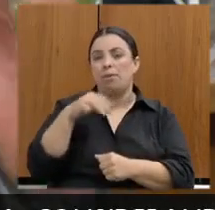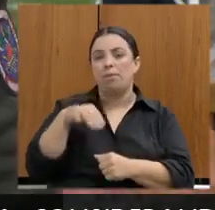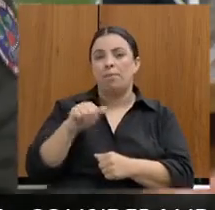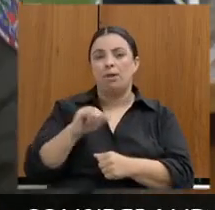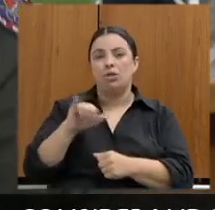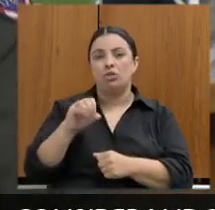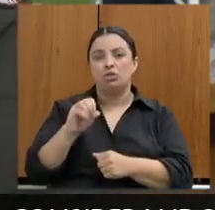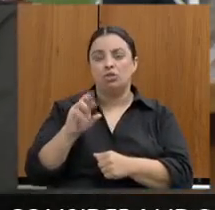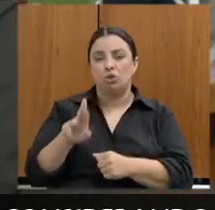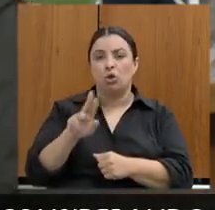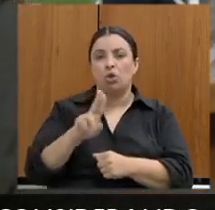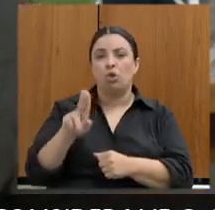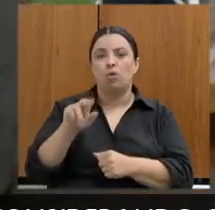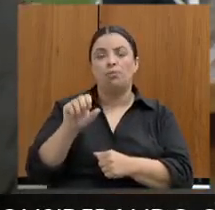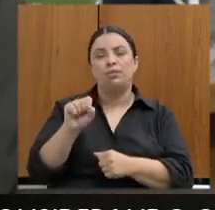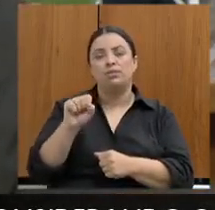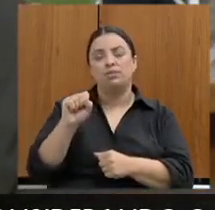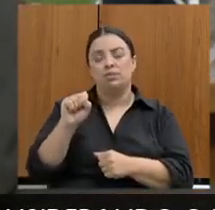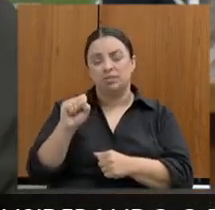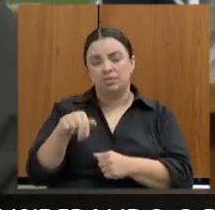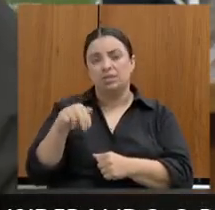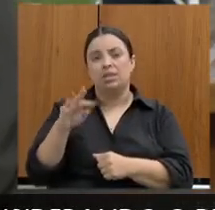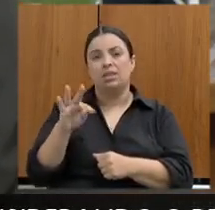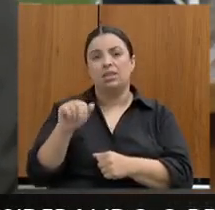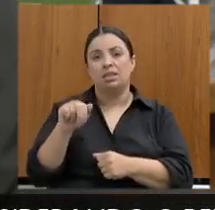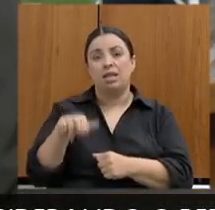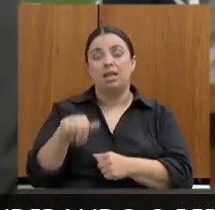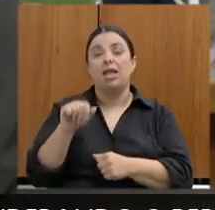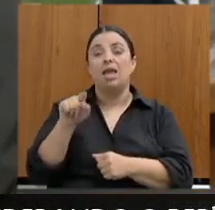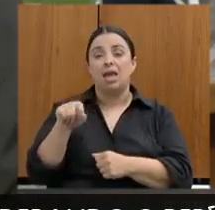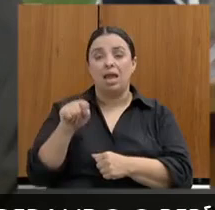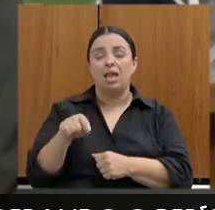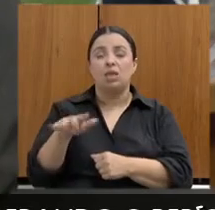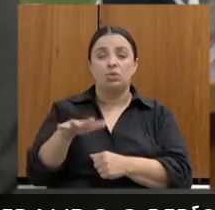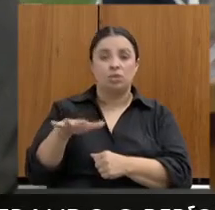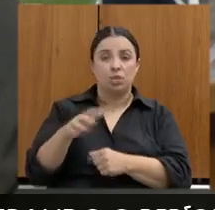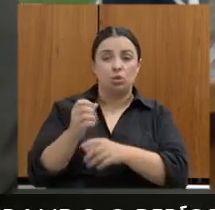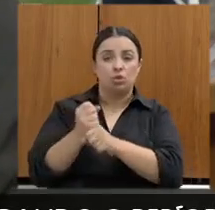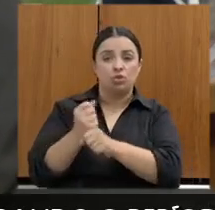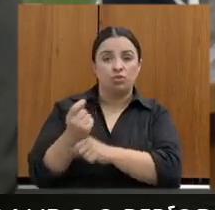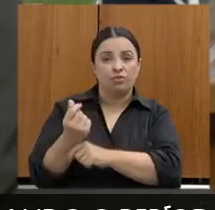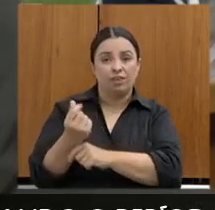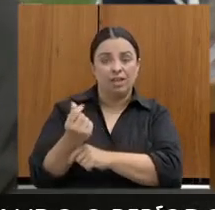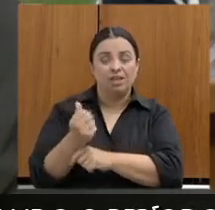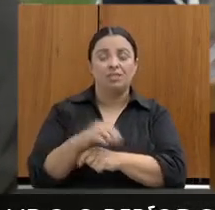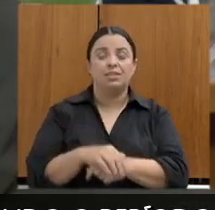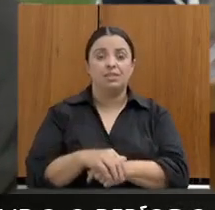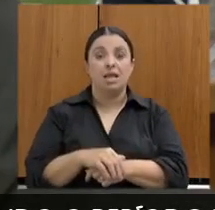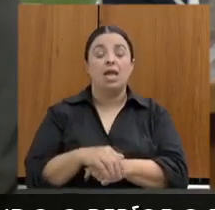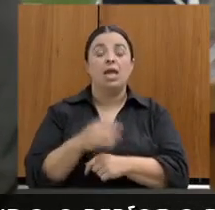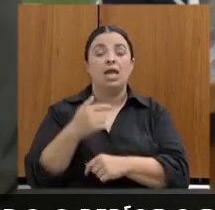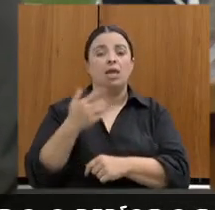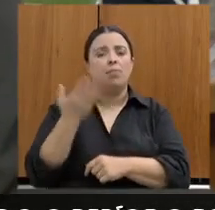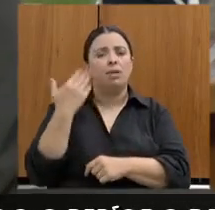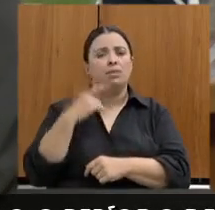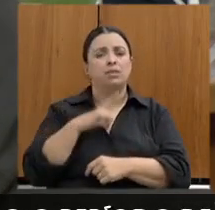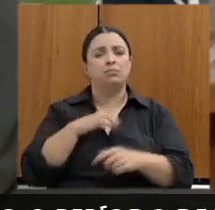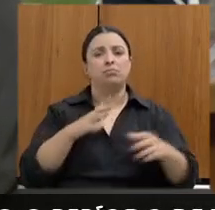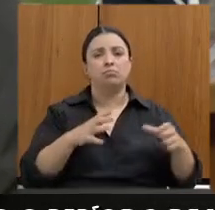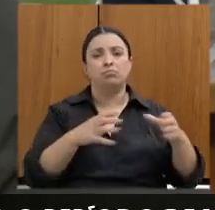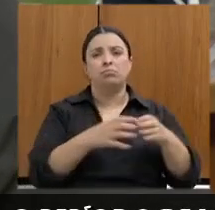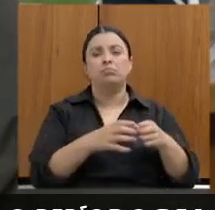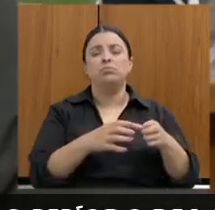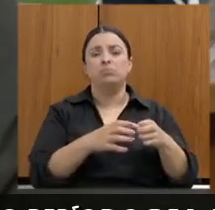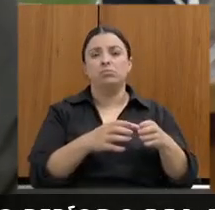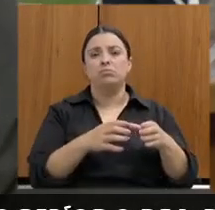de logística e Finanças e a gente precisa lembrar que a nossa Frota já teve aí recentemente uma média de